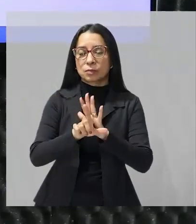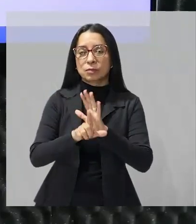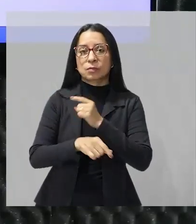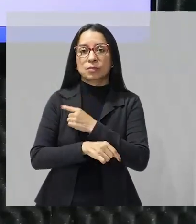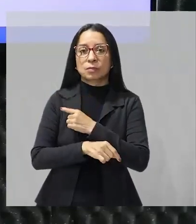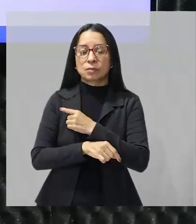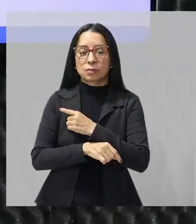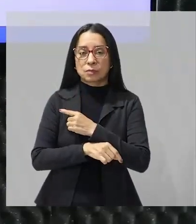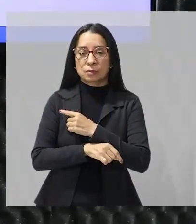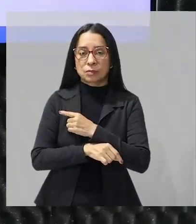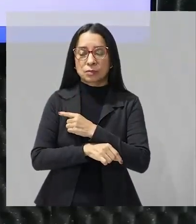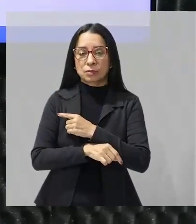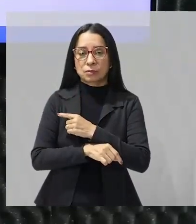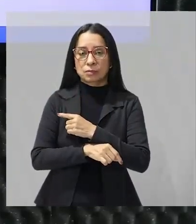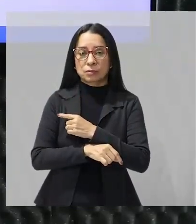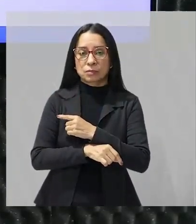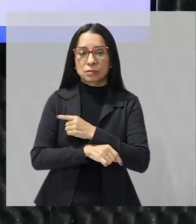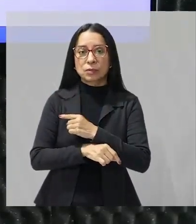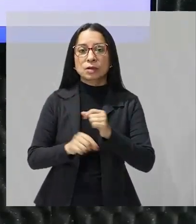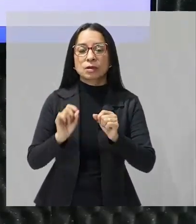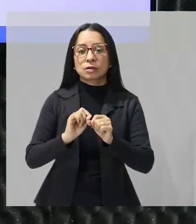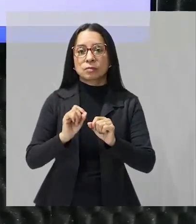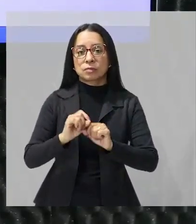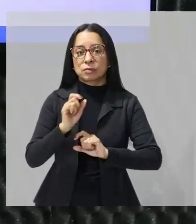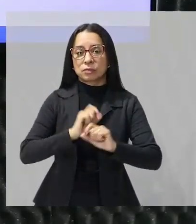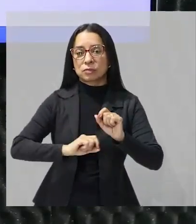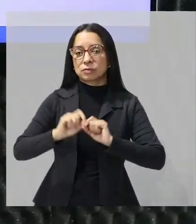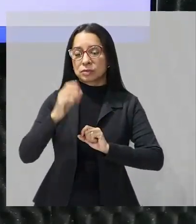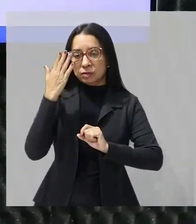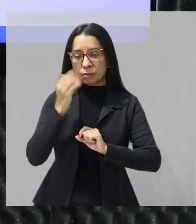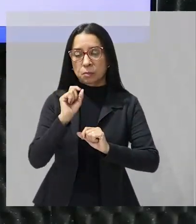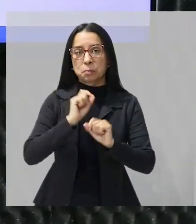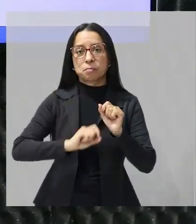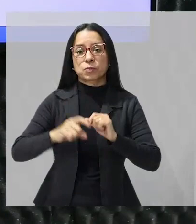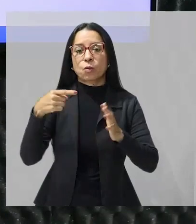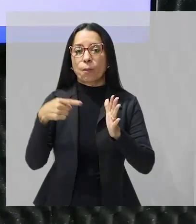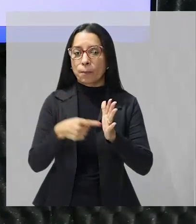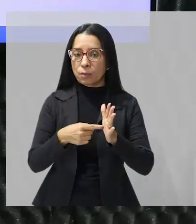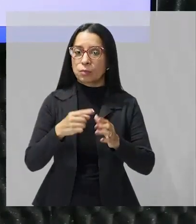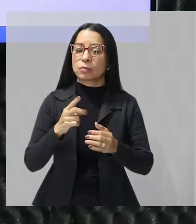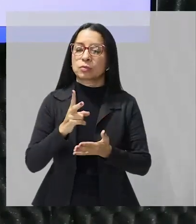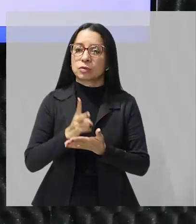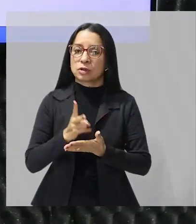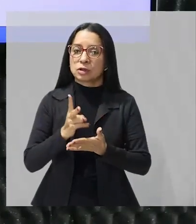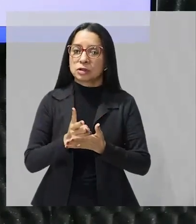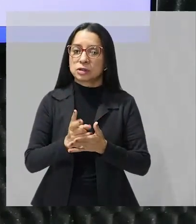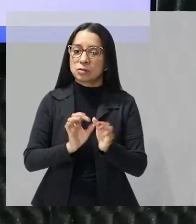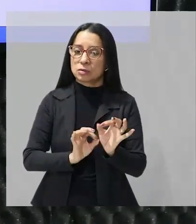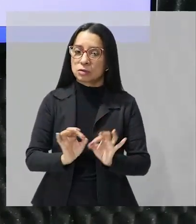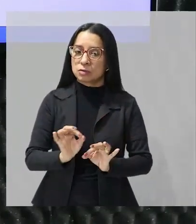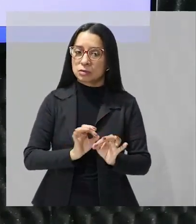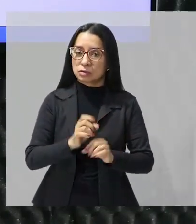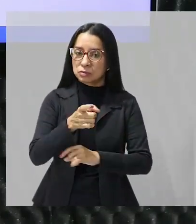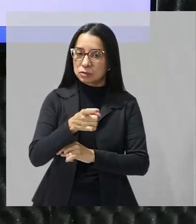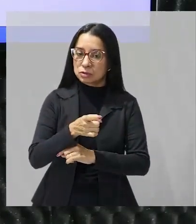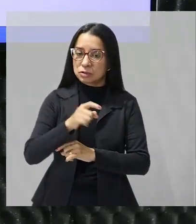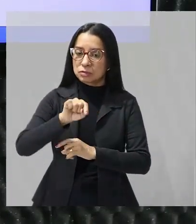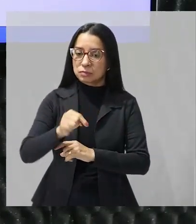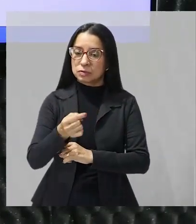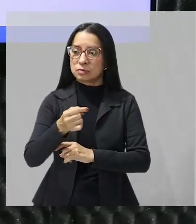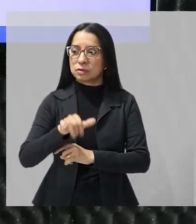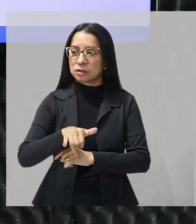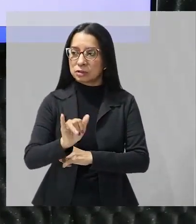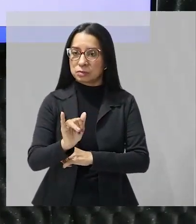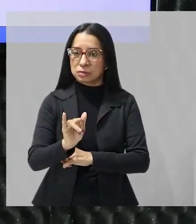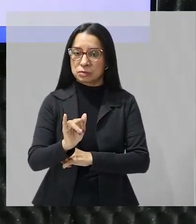aqui. E reforço. Você sabe que o ponto, ele sempre é no formato x, y. E esse